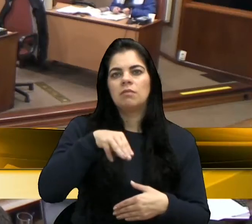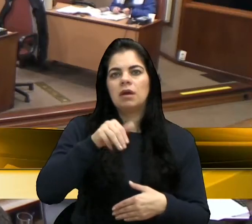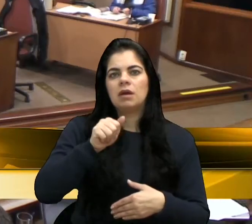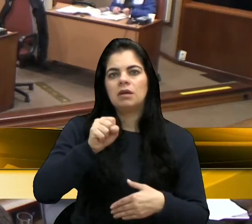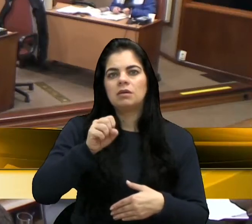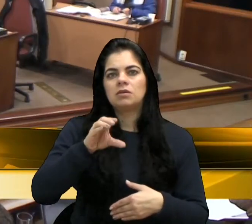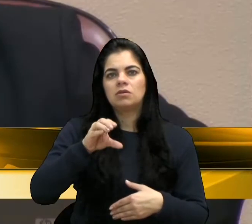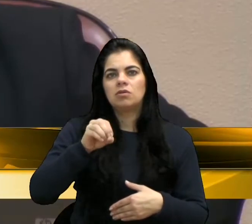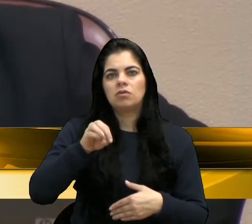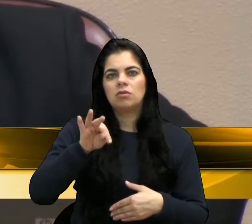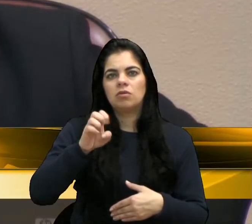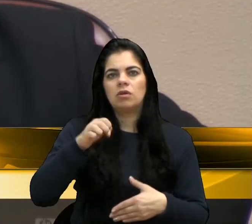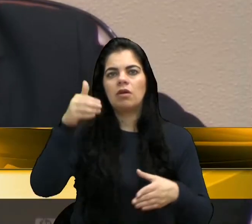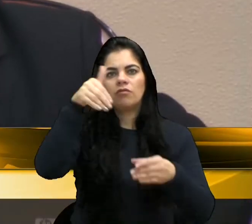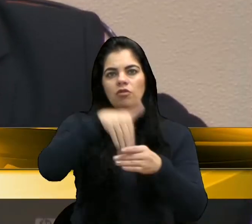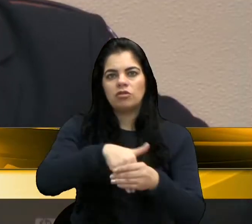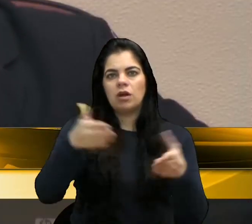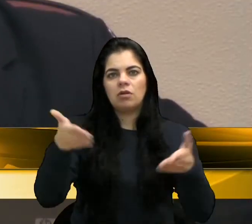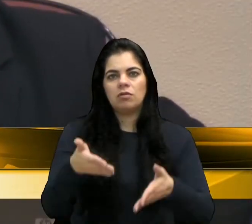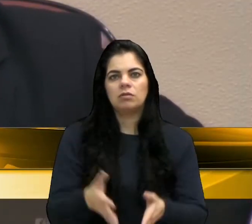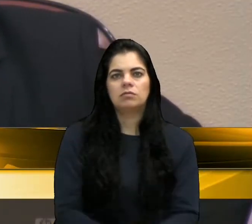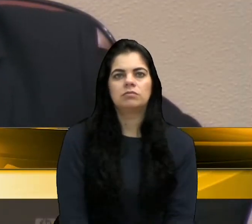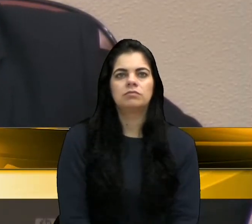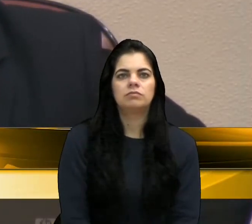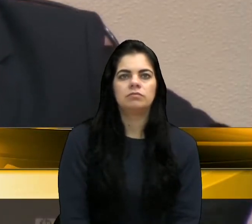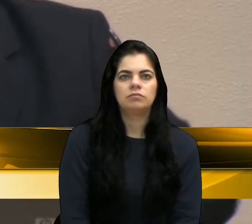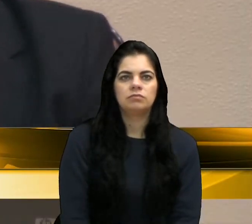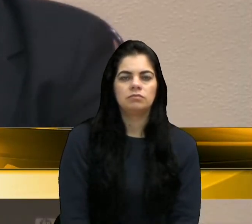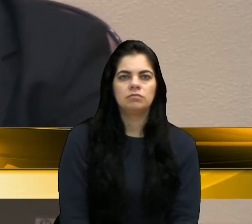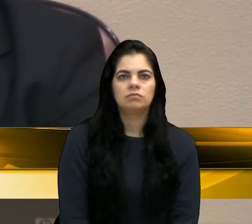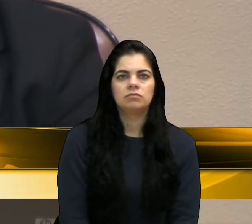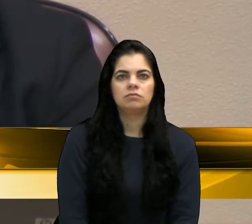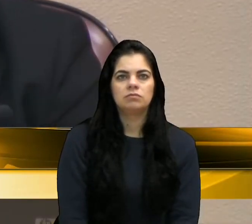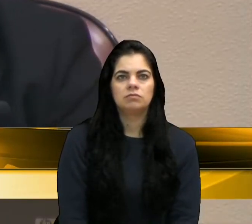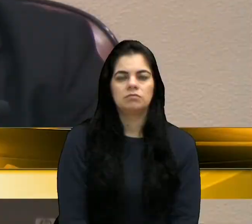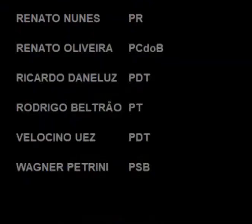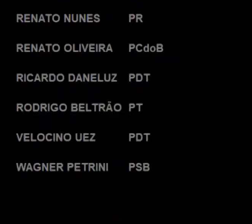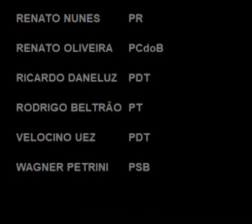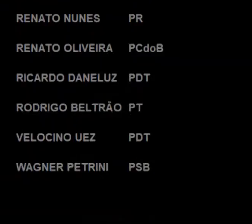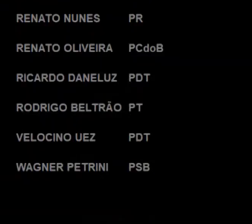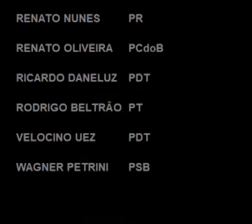solicito aos vereadores que registrem seus votos. Você é bom?